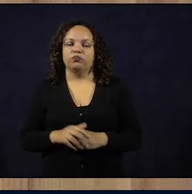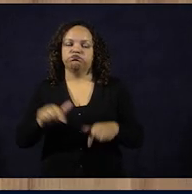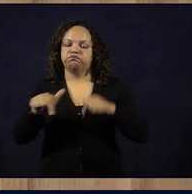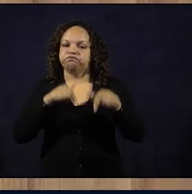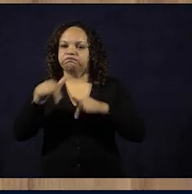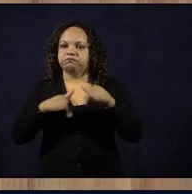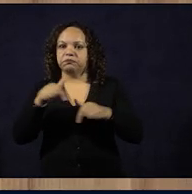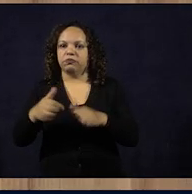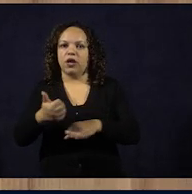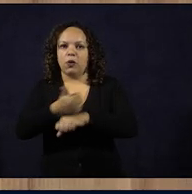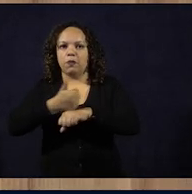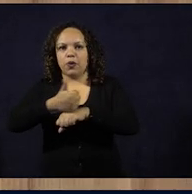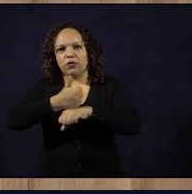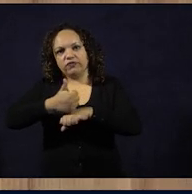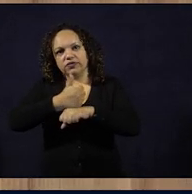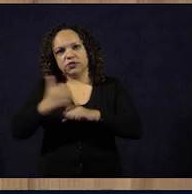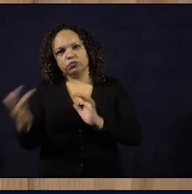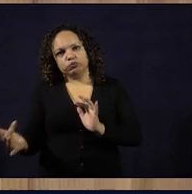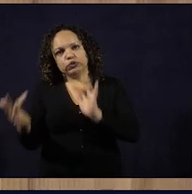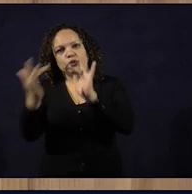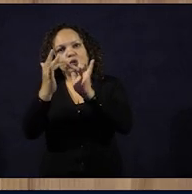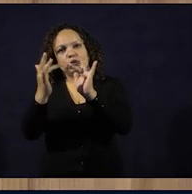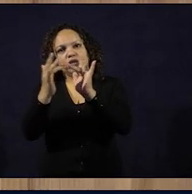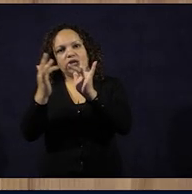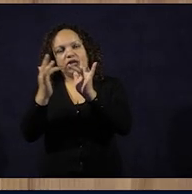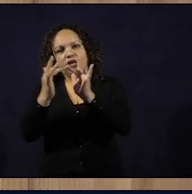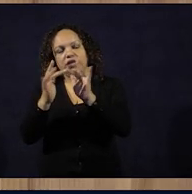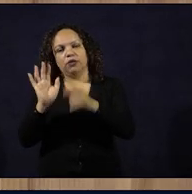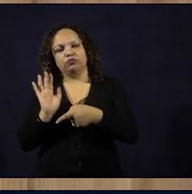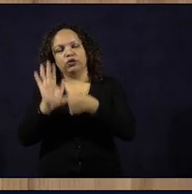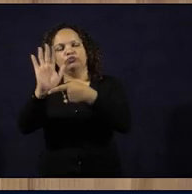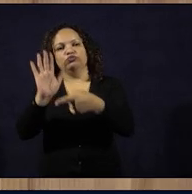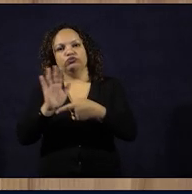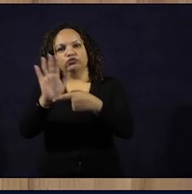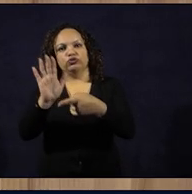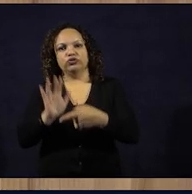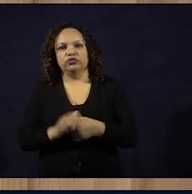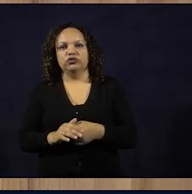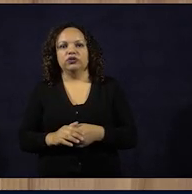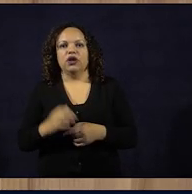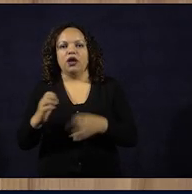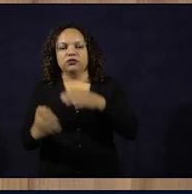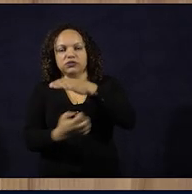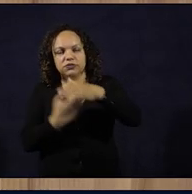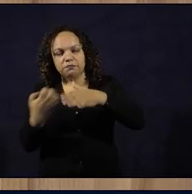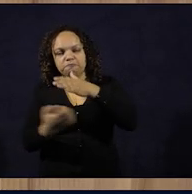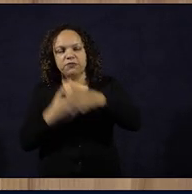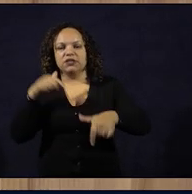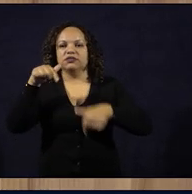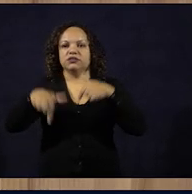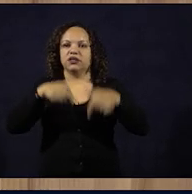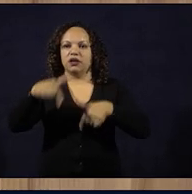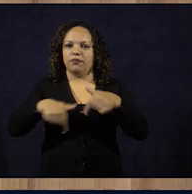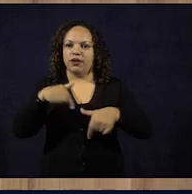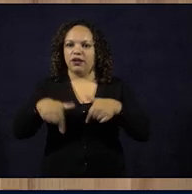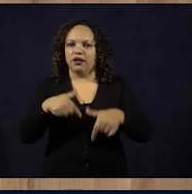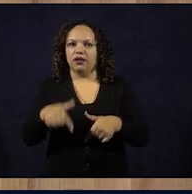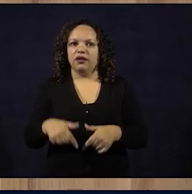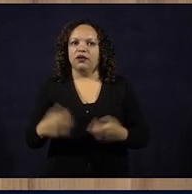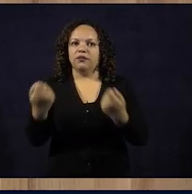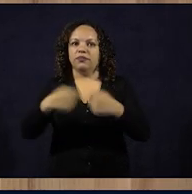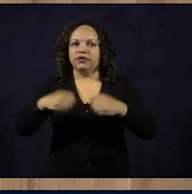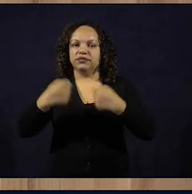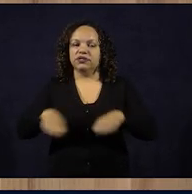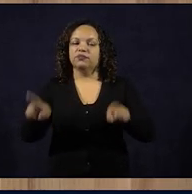que vão conectar ajudar aí para que a gente possa ter essas empresas trabalharem nas empresas precisamos